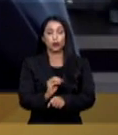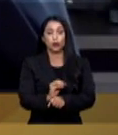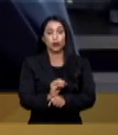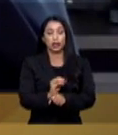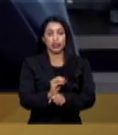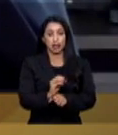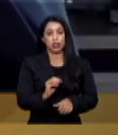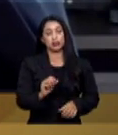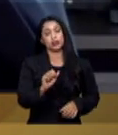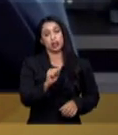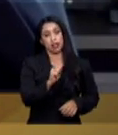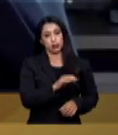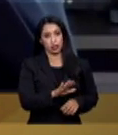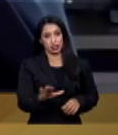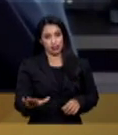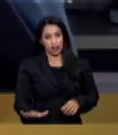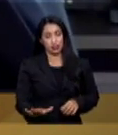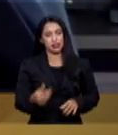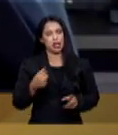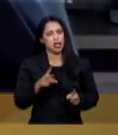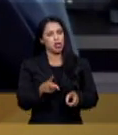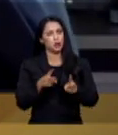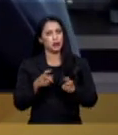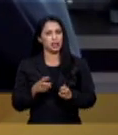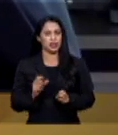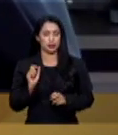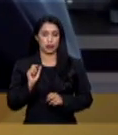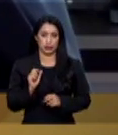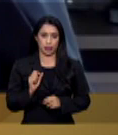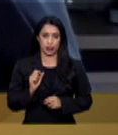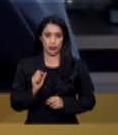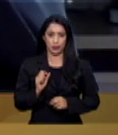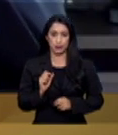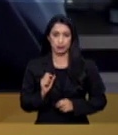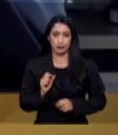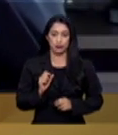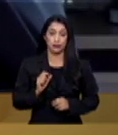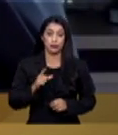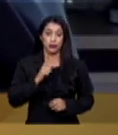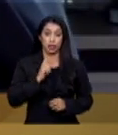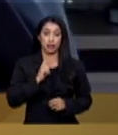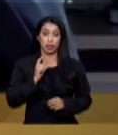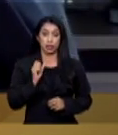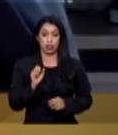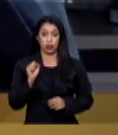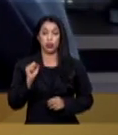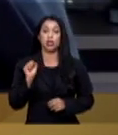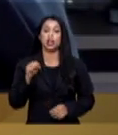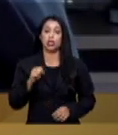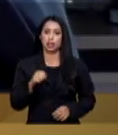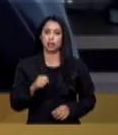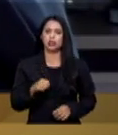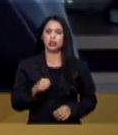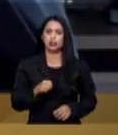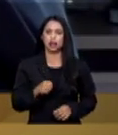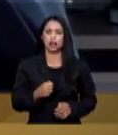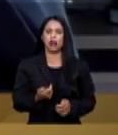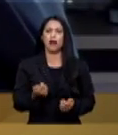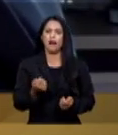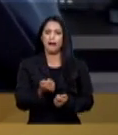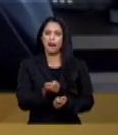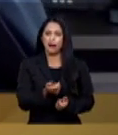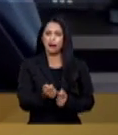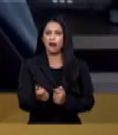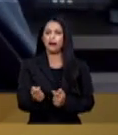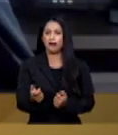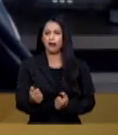estou convencido pelas informações que temos aqui de que está havendo, sim, burla do princípio